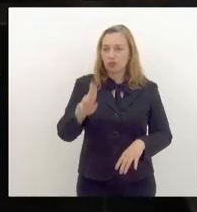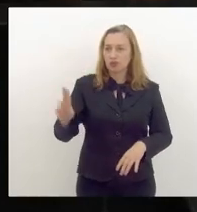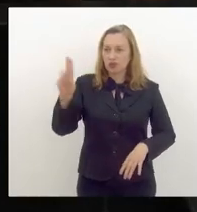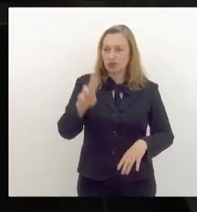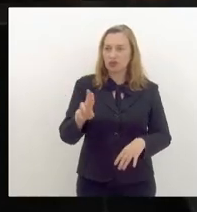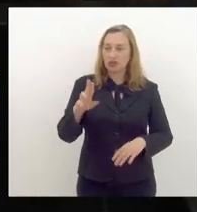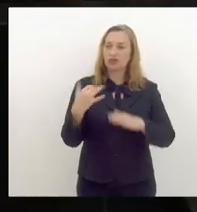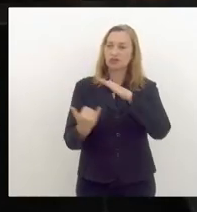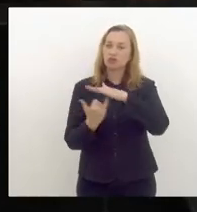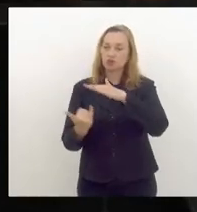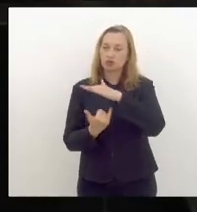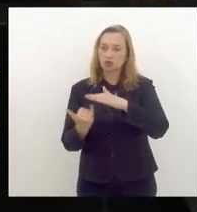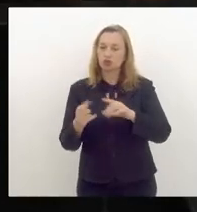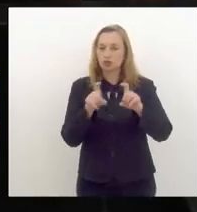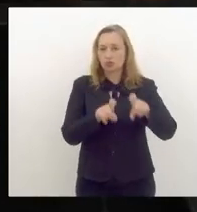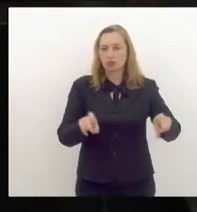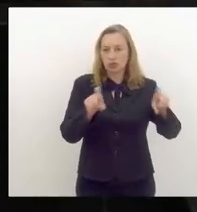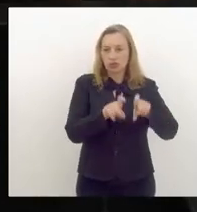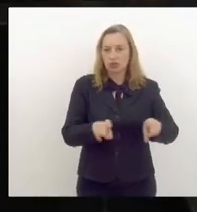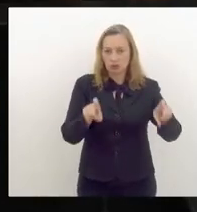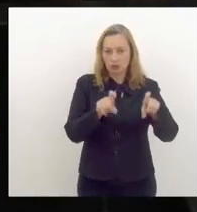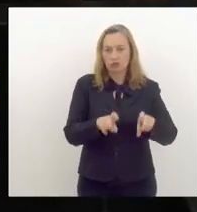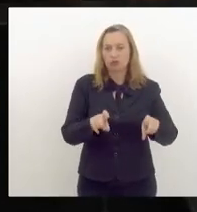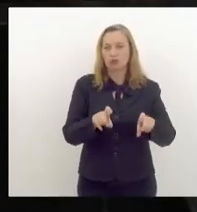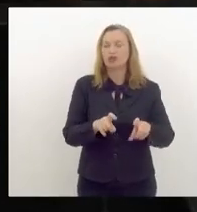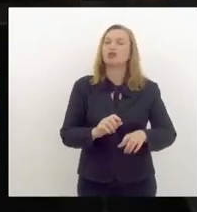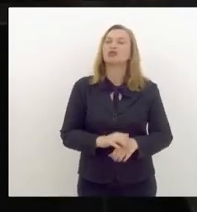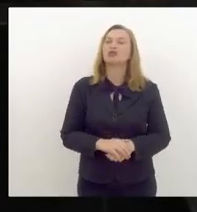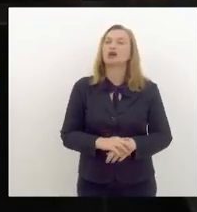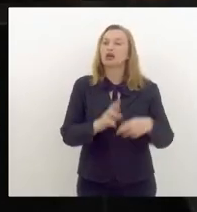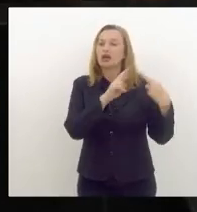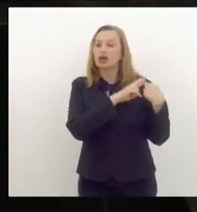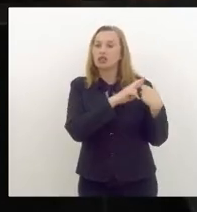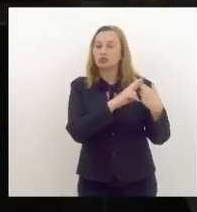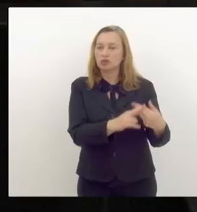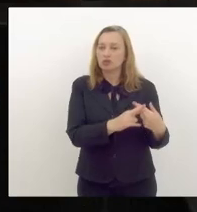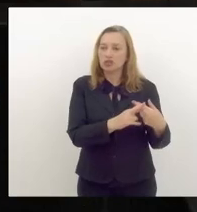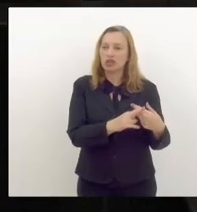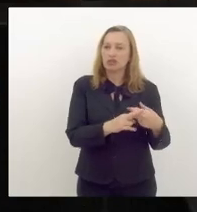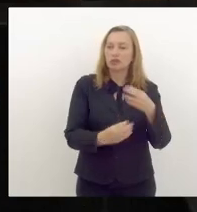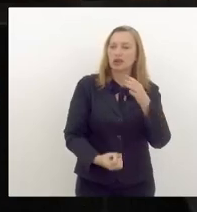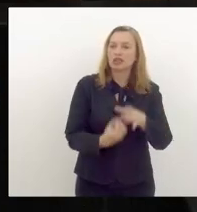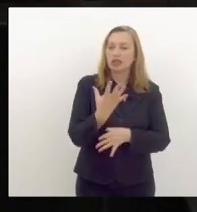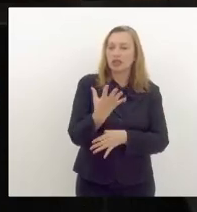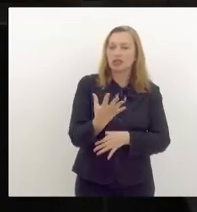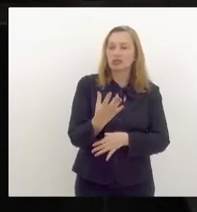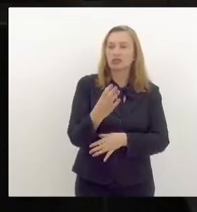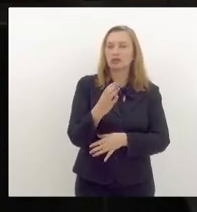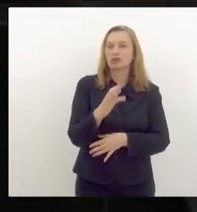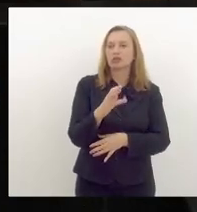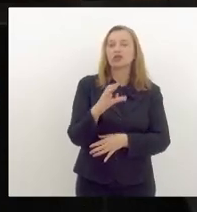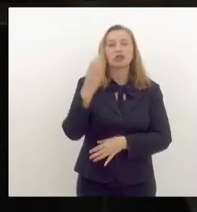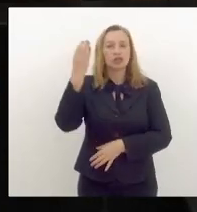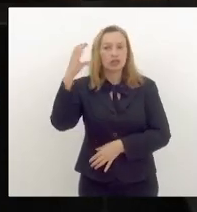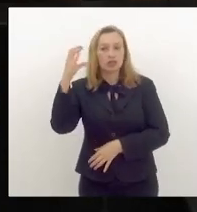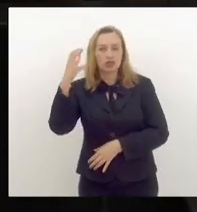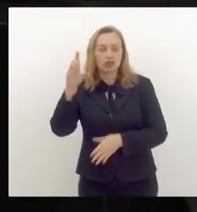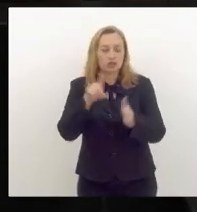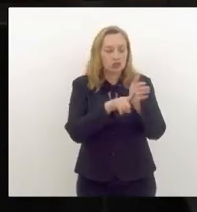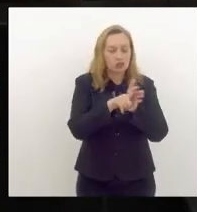Instituto de computação O que são responsáveis pela realização do conclave em Niterói